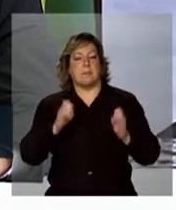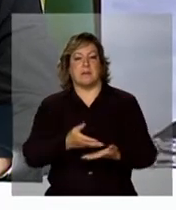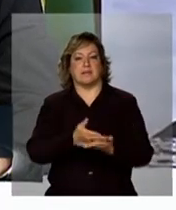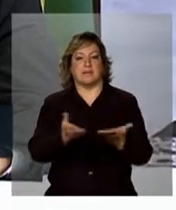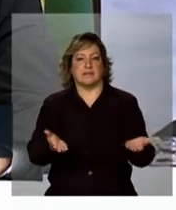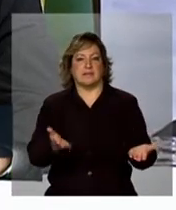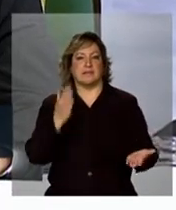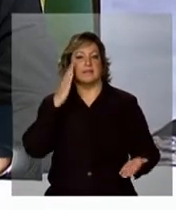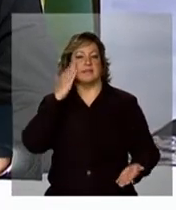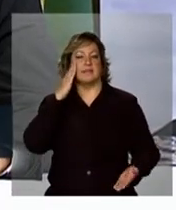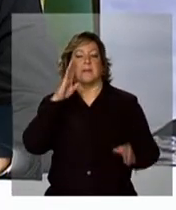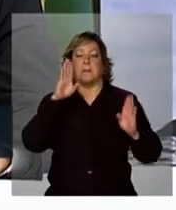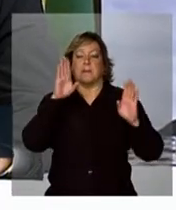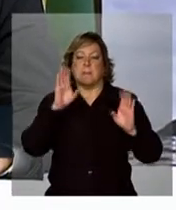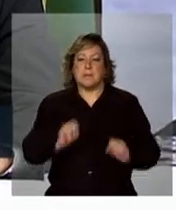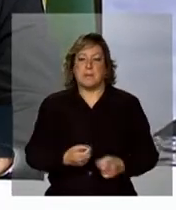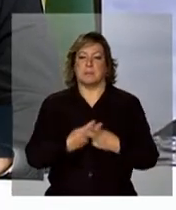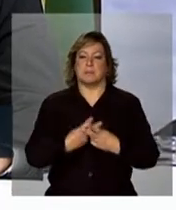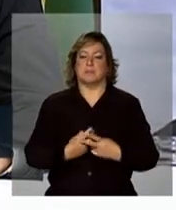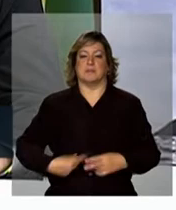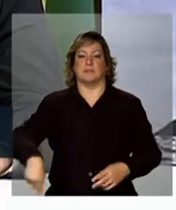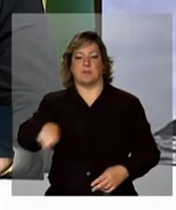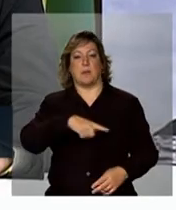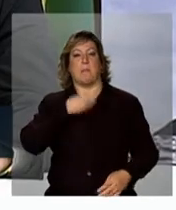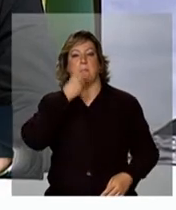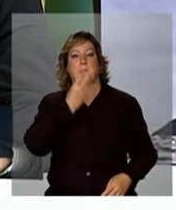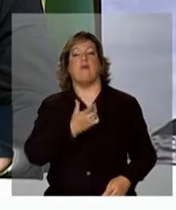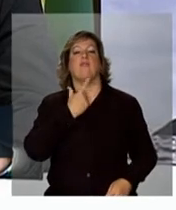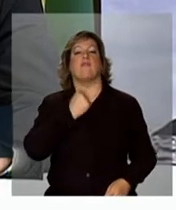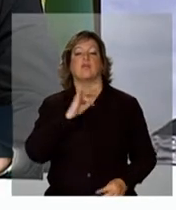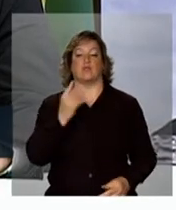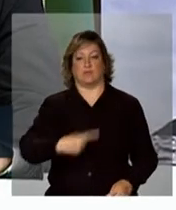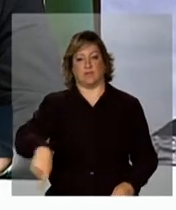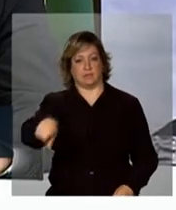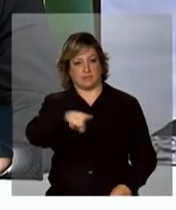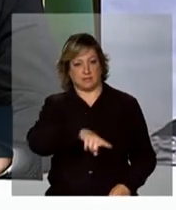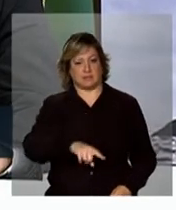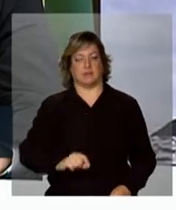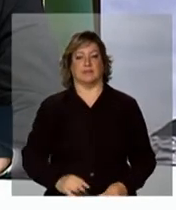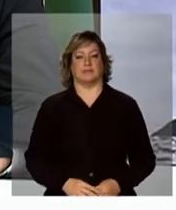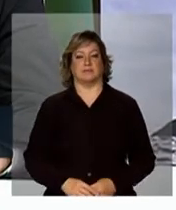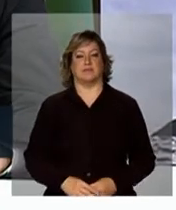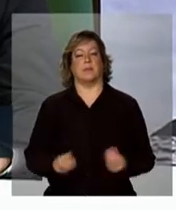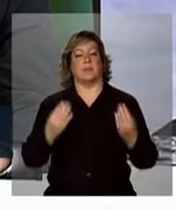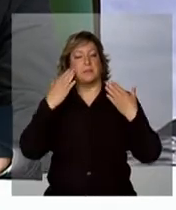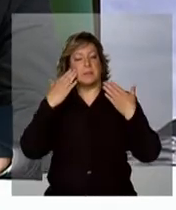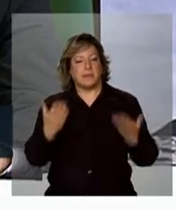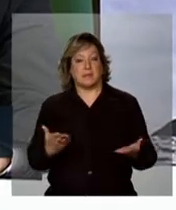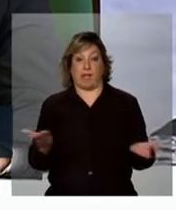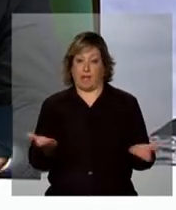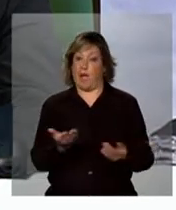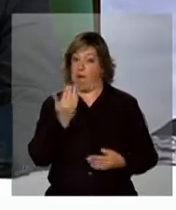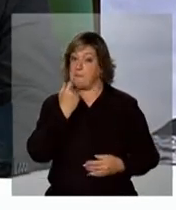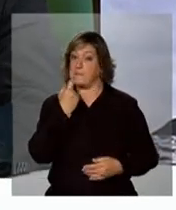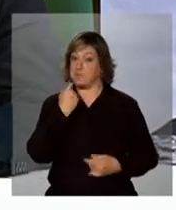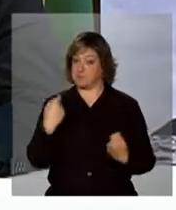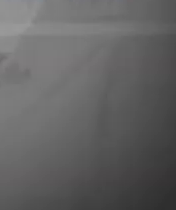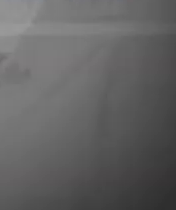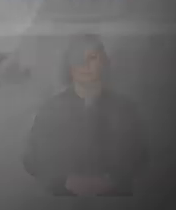a indulgência e a boa vontade de todos vocês. Muito obrigado e vamos comer